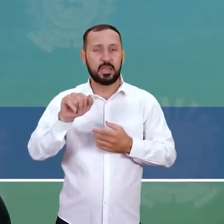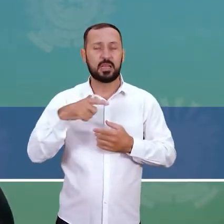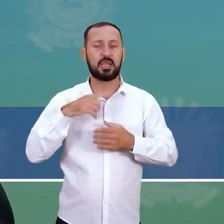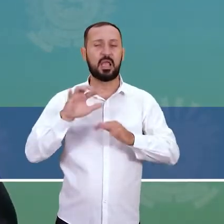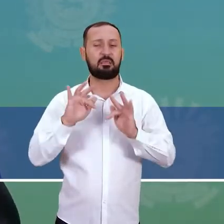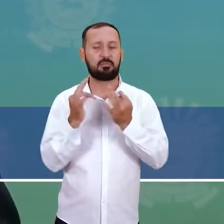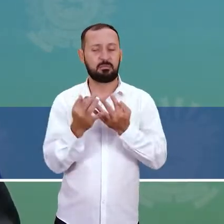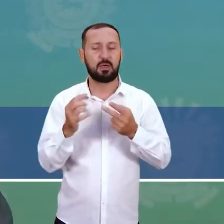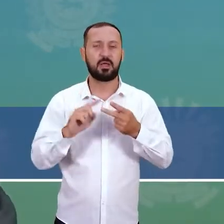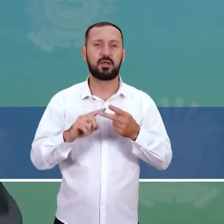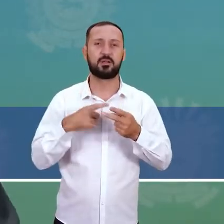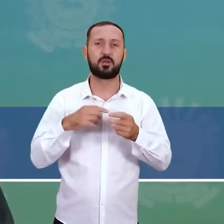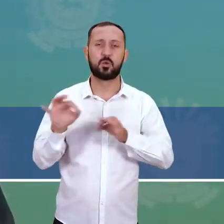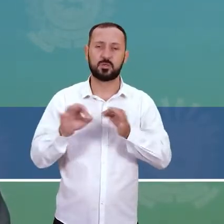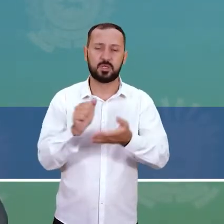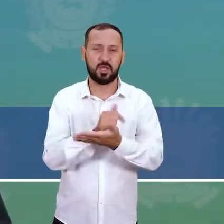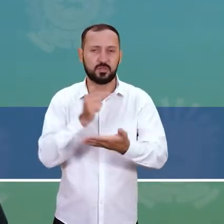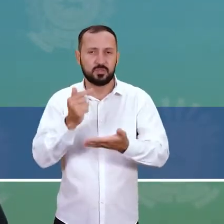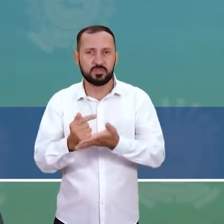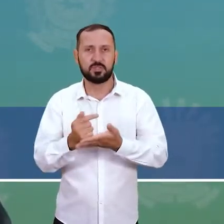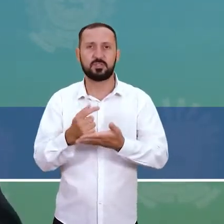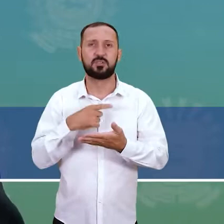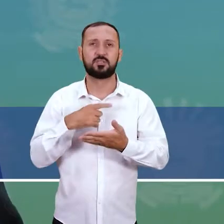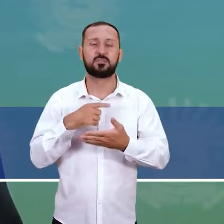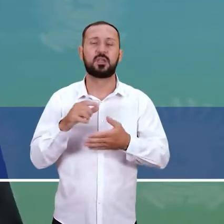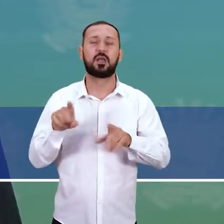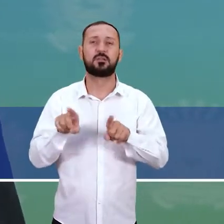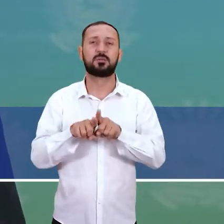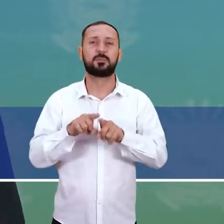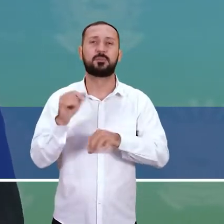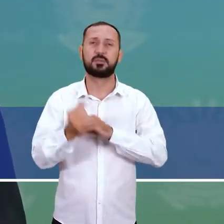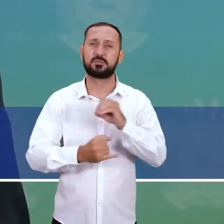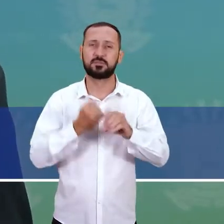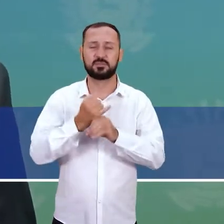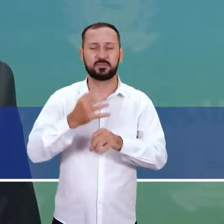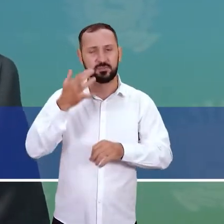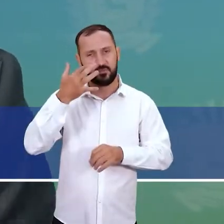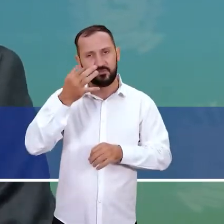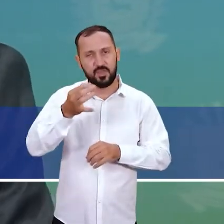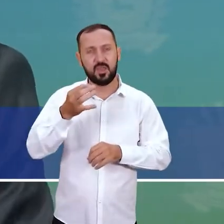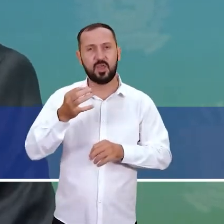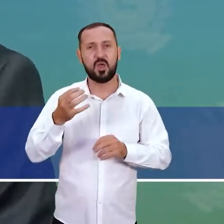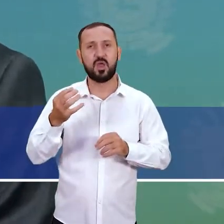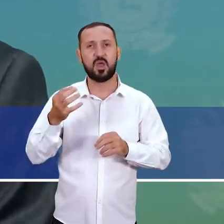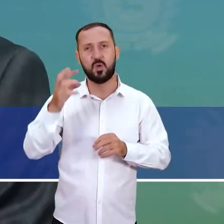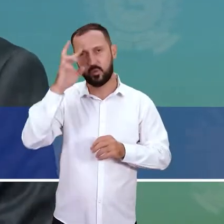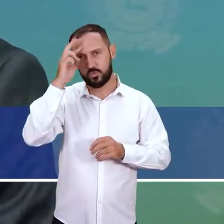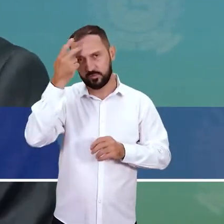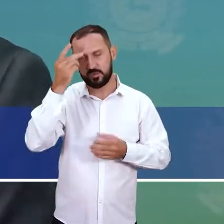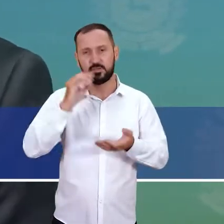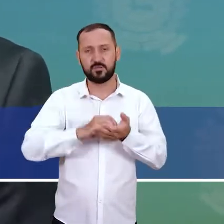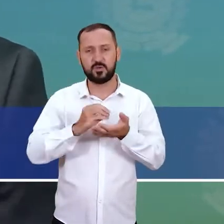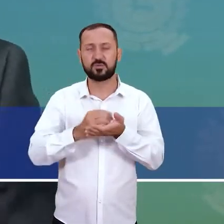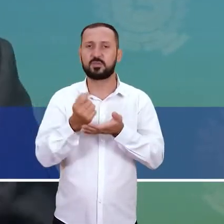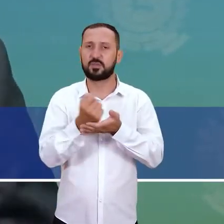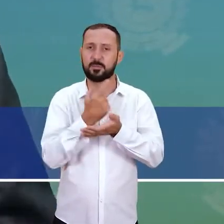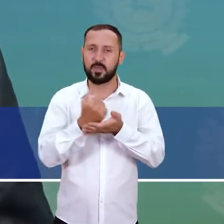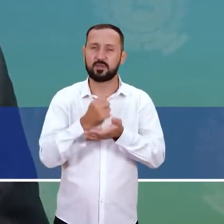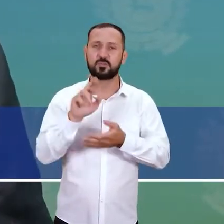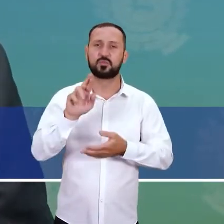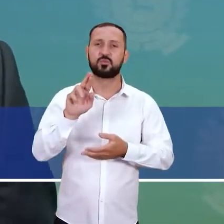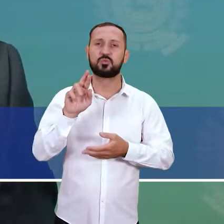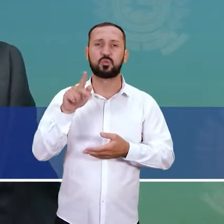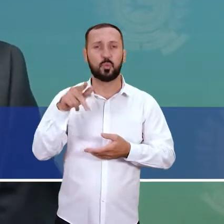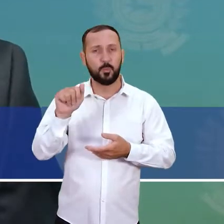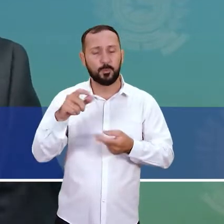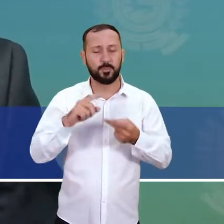da família, de fazer as suas agendas até mesmo pela internet, e o que a gente está percebendo é o contrário, faltando